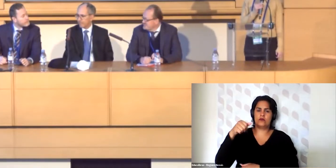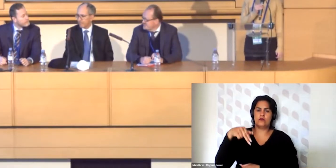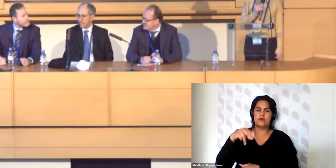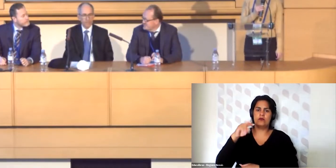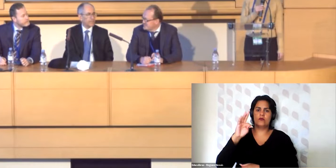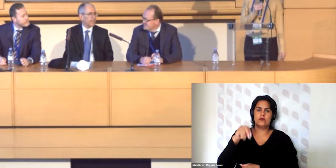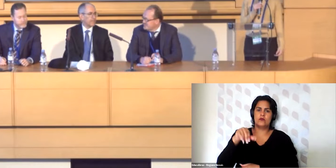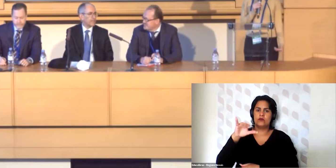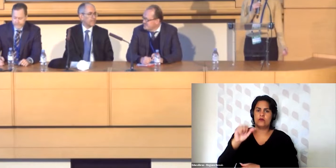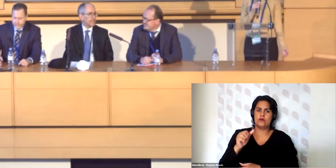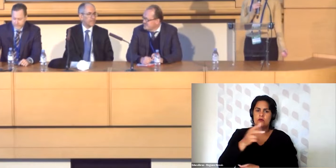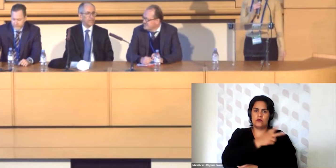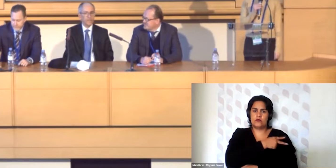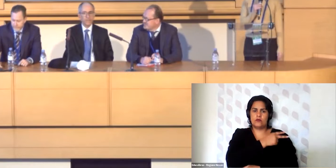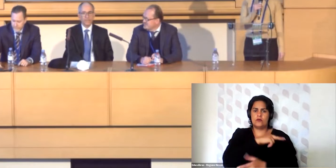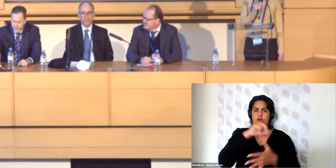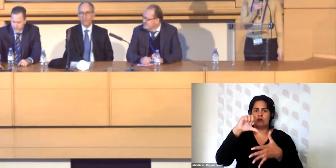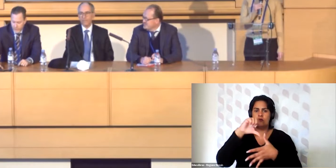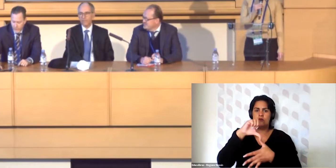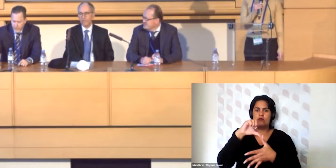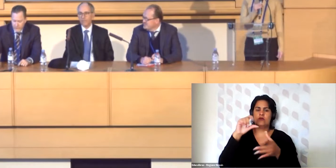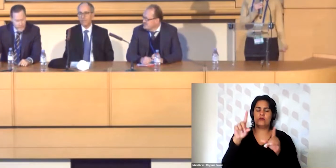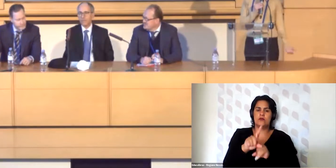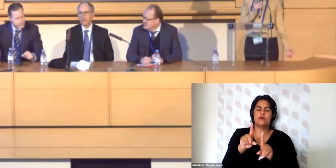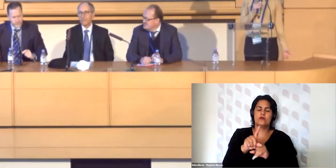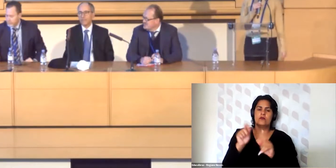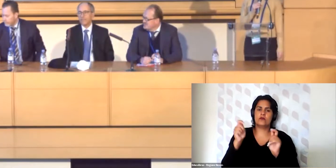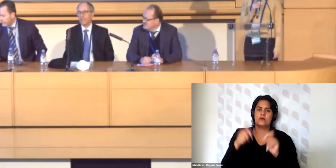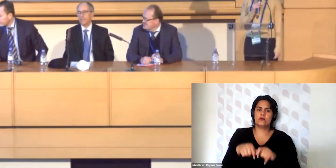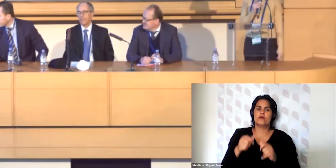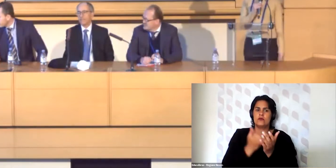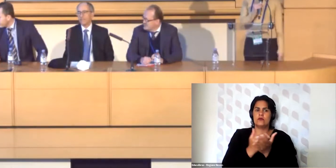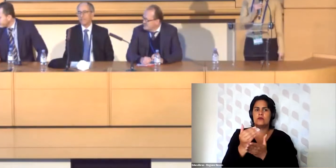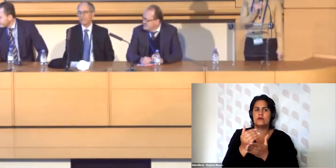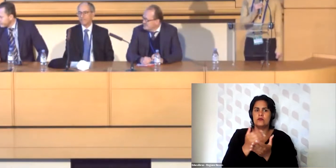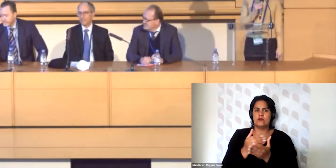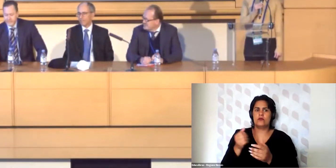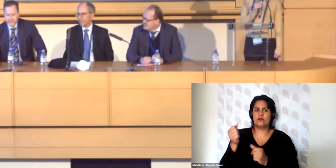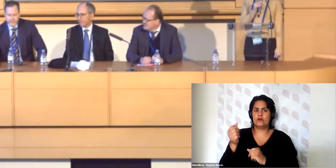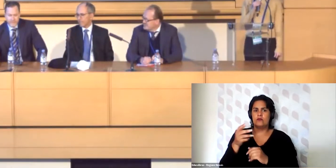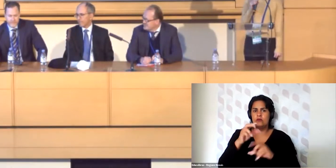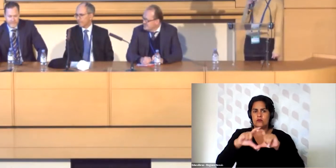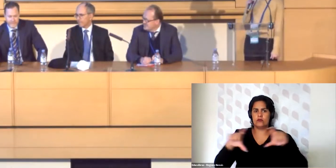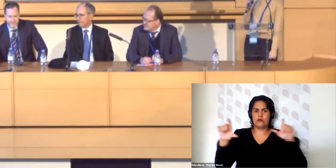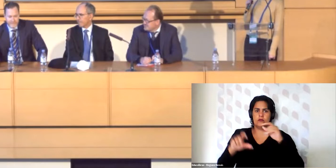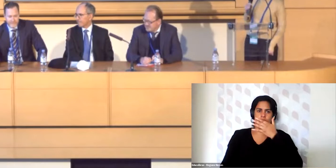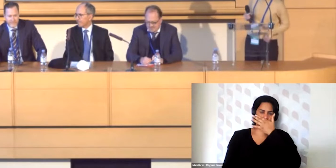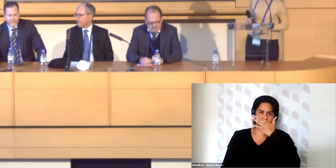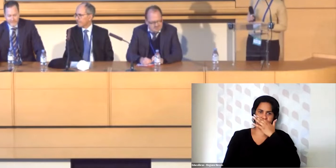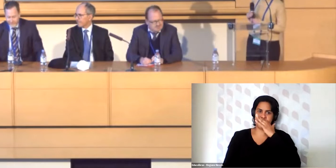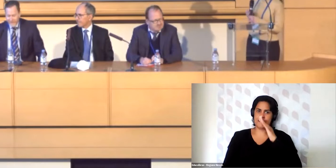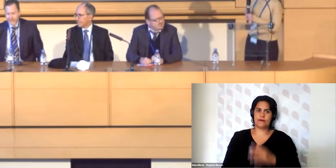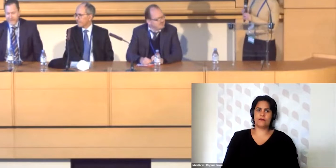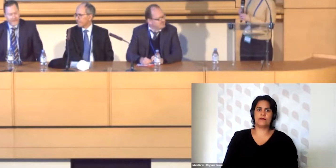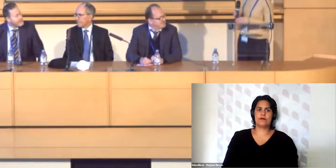Ardavi, chefe do Departamento da América Latina e do Caribe da Secretaria de Relações Globais da OCDE, para darmos início ao painel. Muito obrigada. Thank